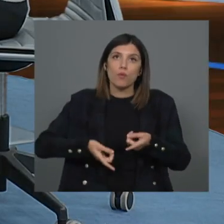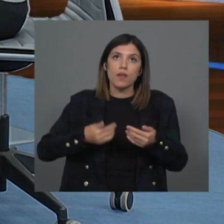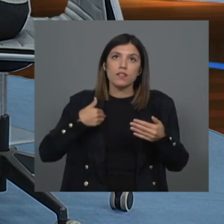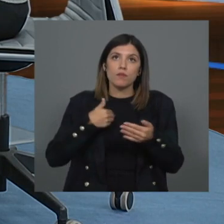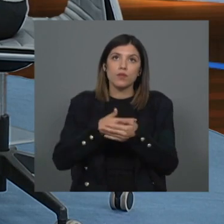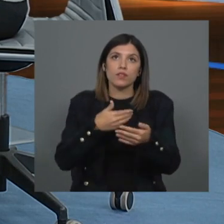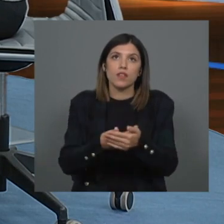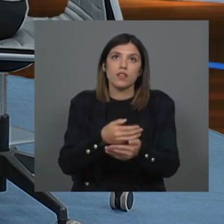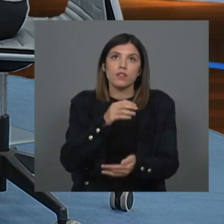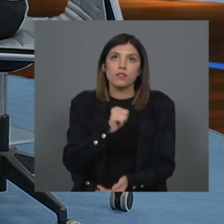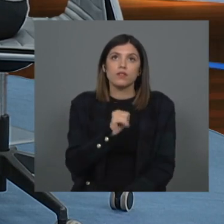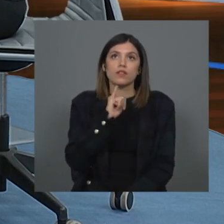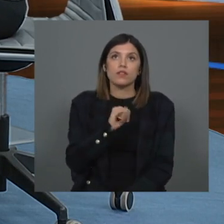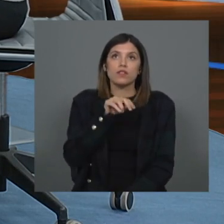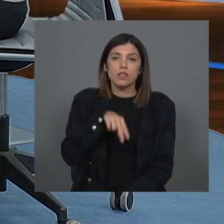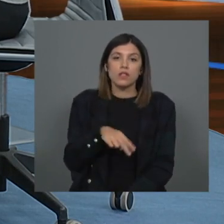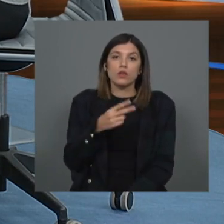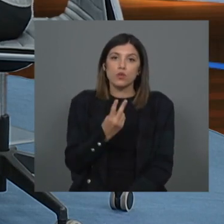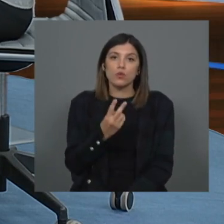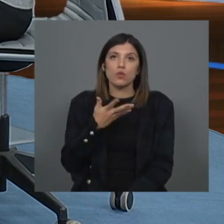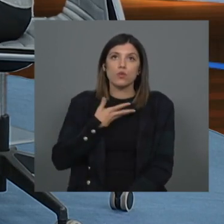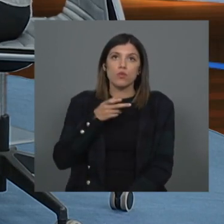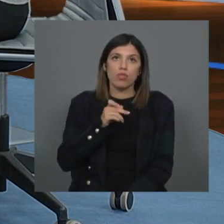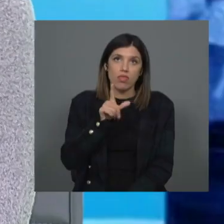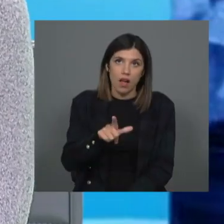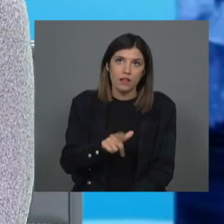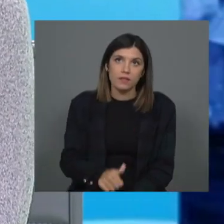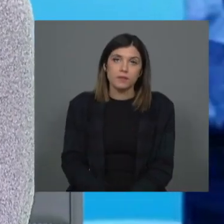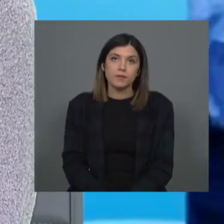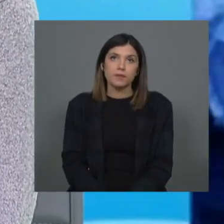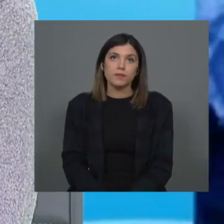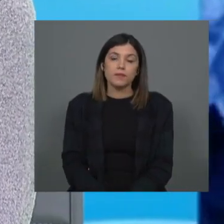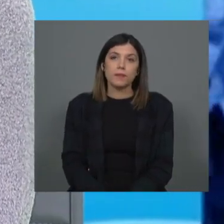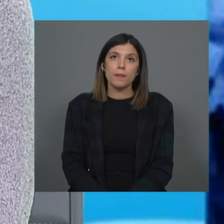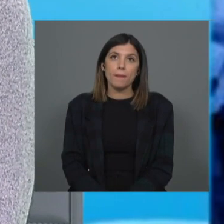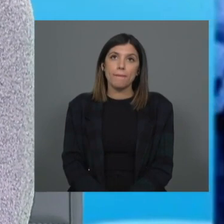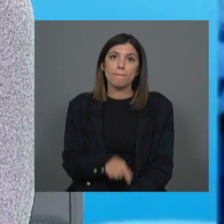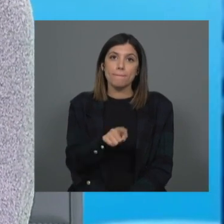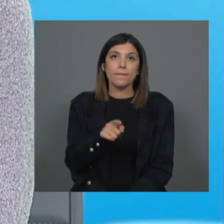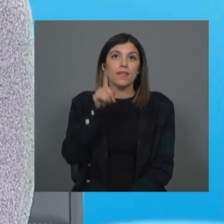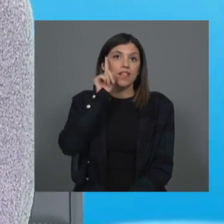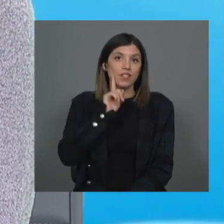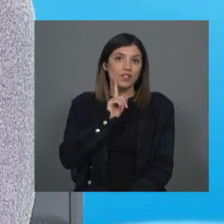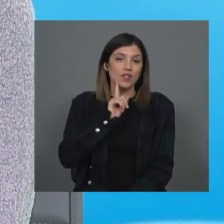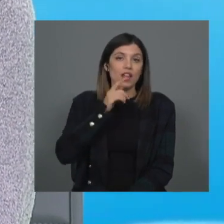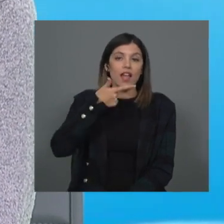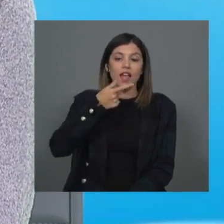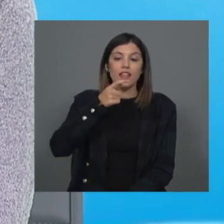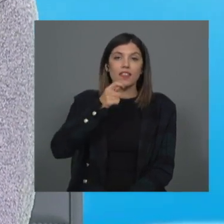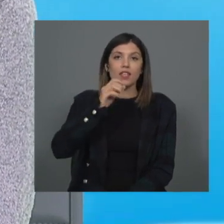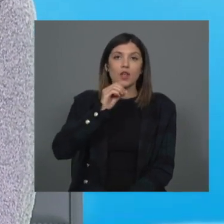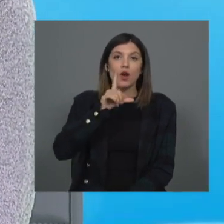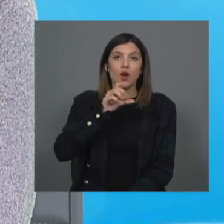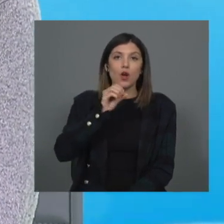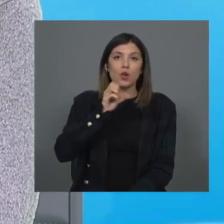um bocadinho a par do processo sinodal que nós já iniciamos, não é? Agora, esta teóloga, para além de ser uma mulher que